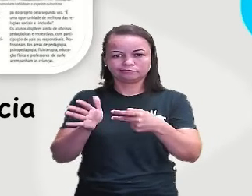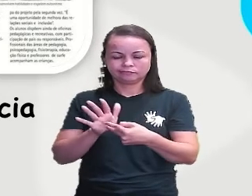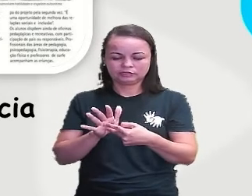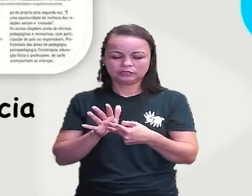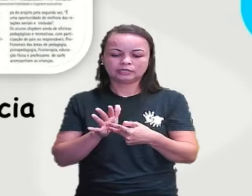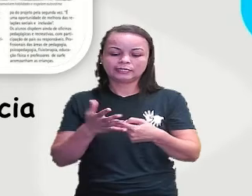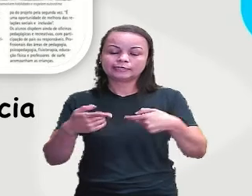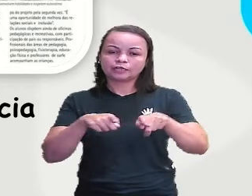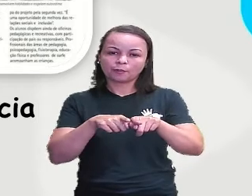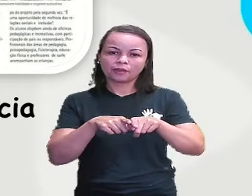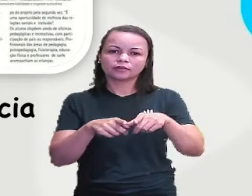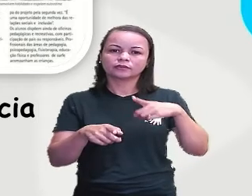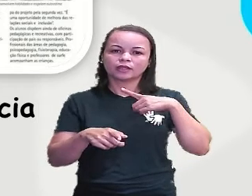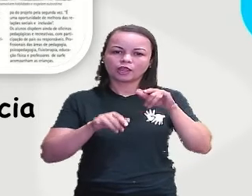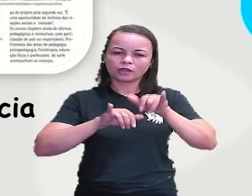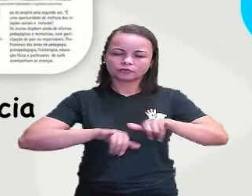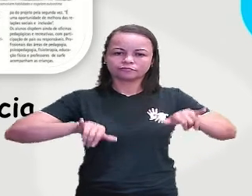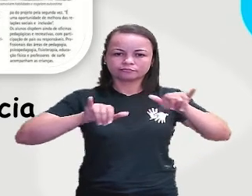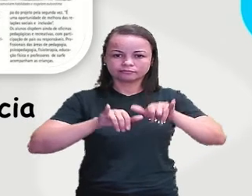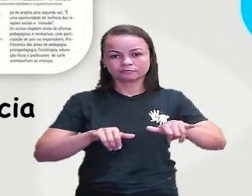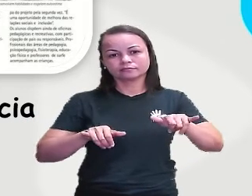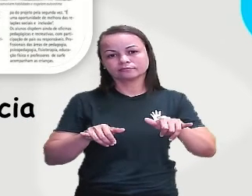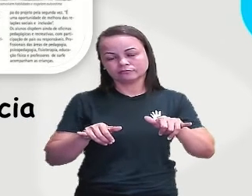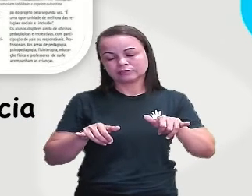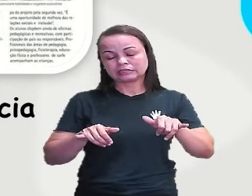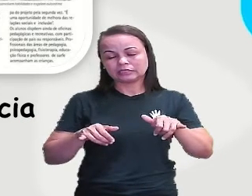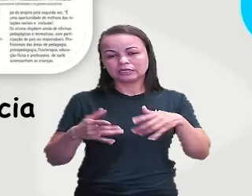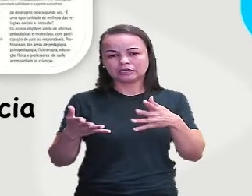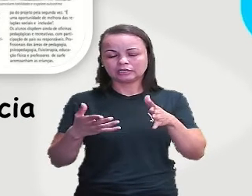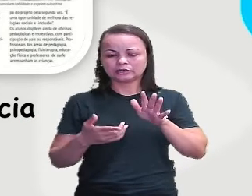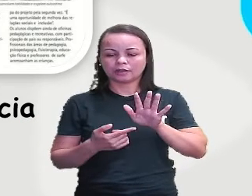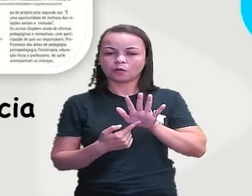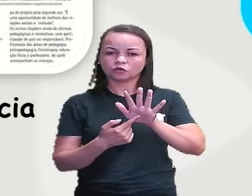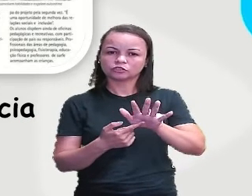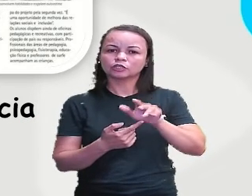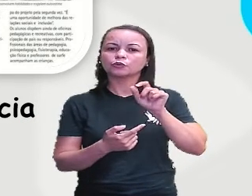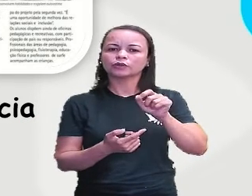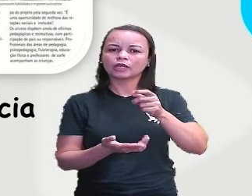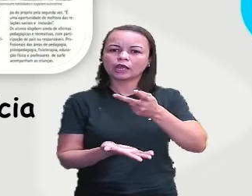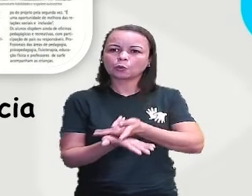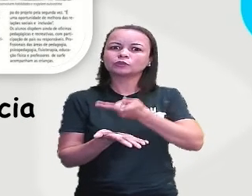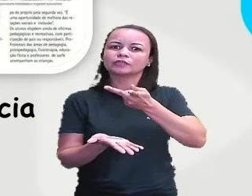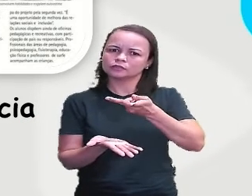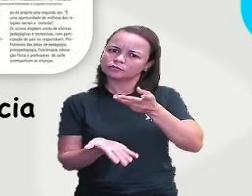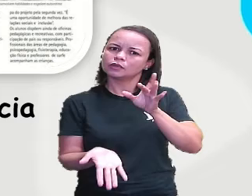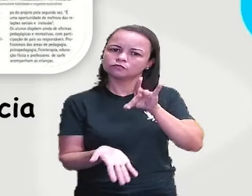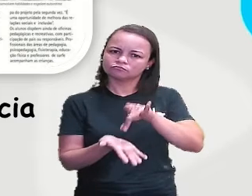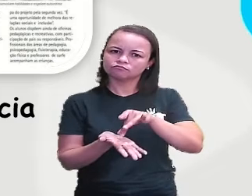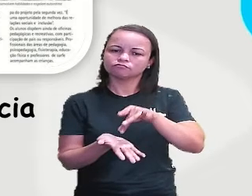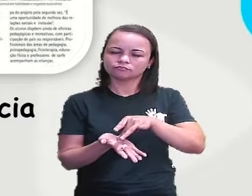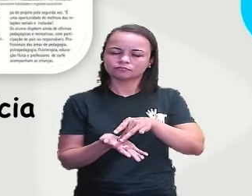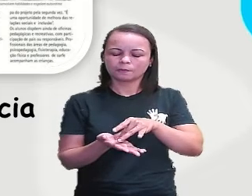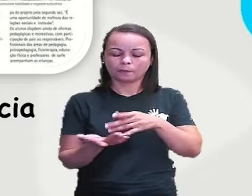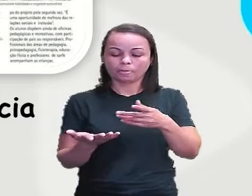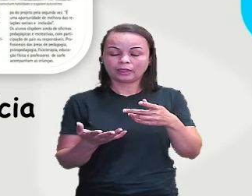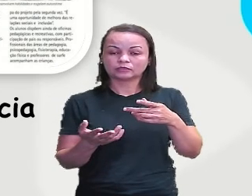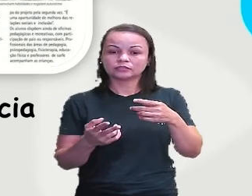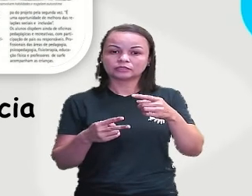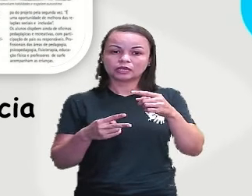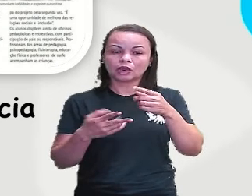a notícia, né, que está ali apresentando um fato, algo que aconteceu. Então, são